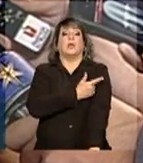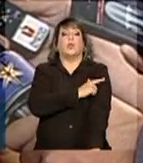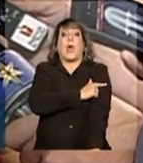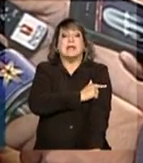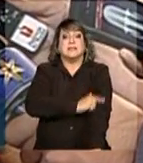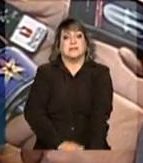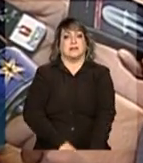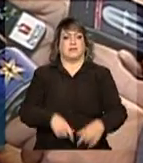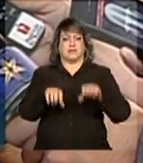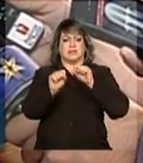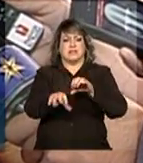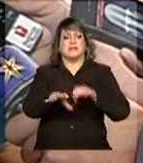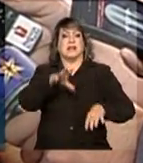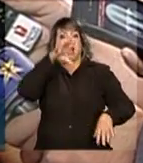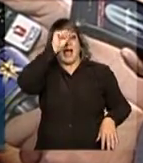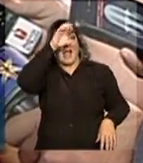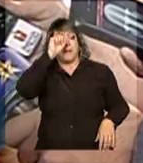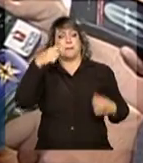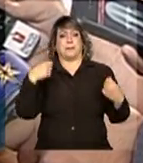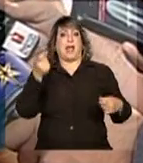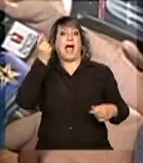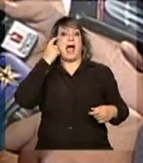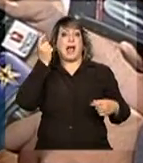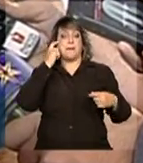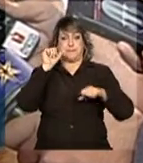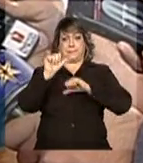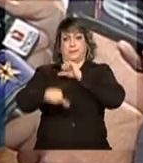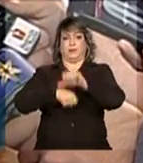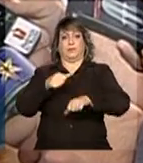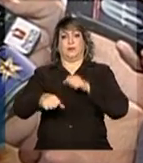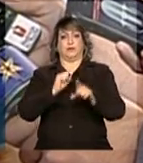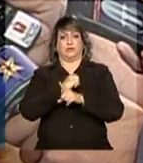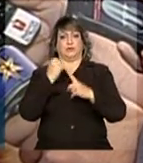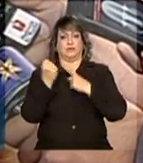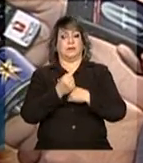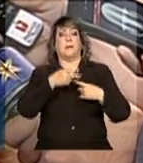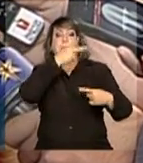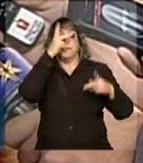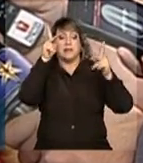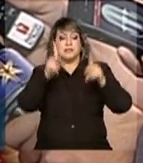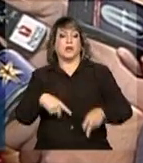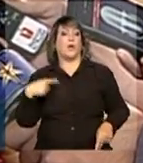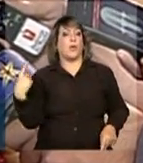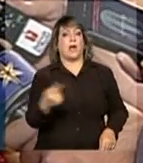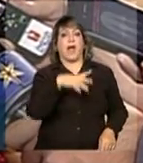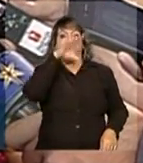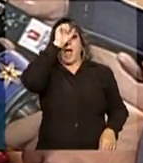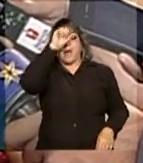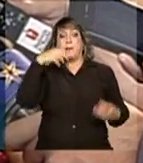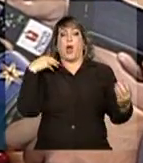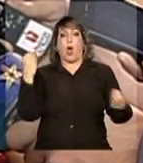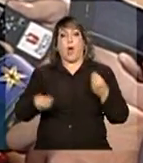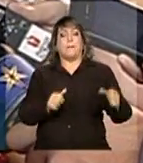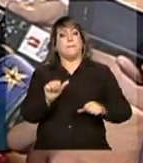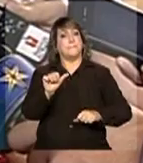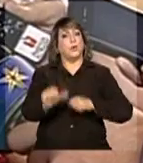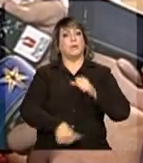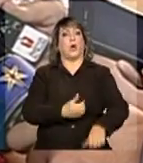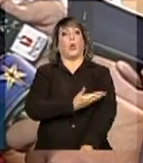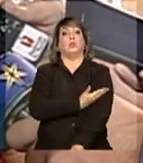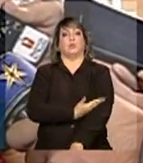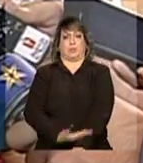falando hoje em transformar a postura das pessoas, ou seja, é uma mudança